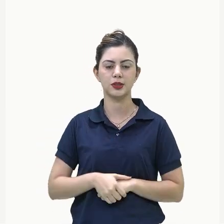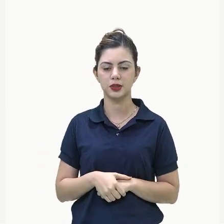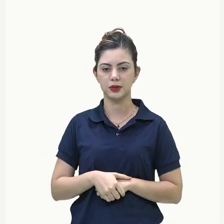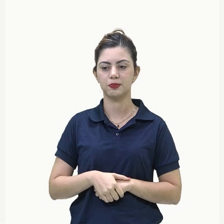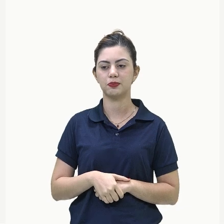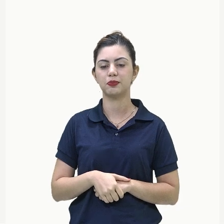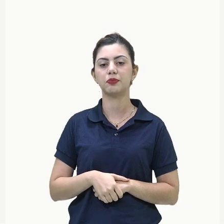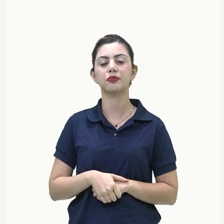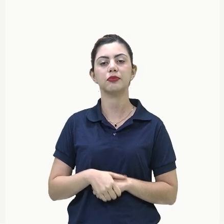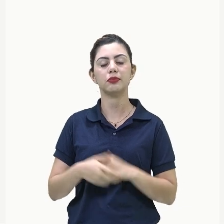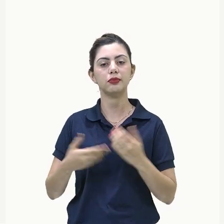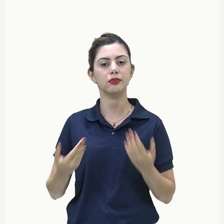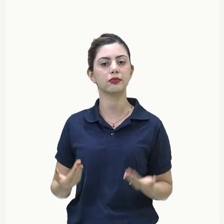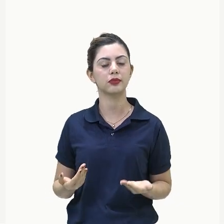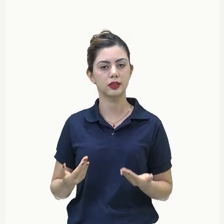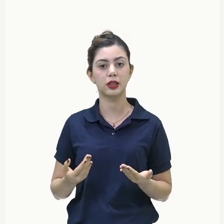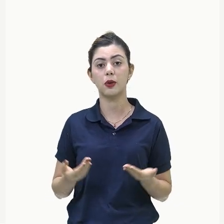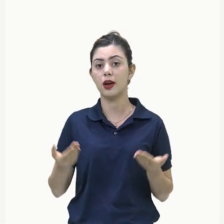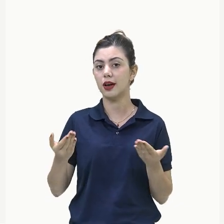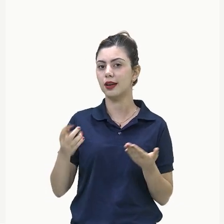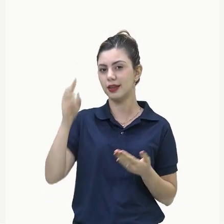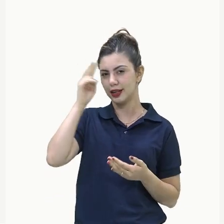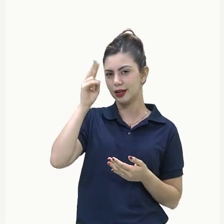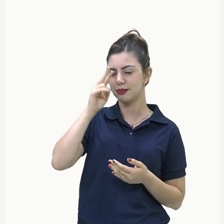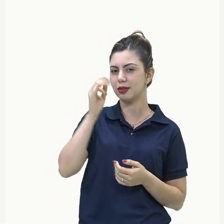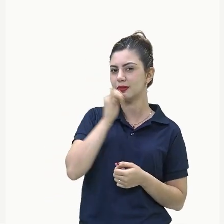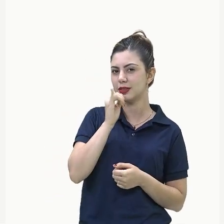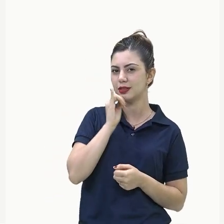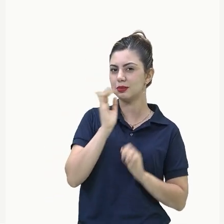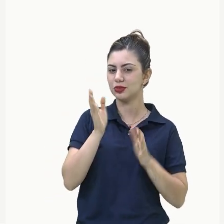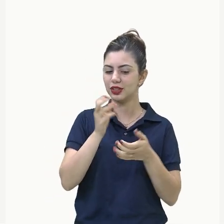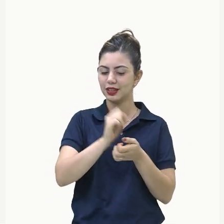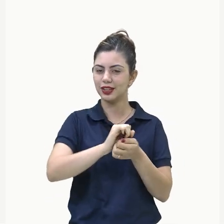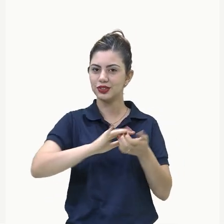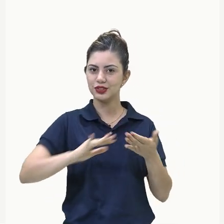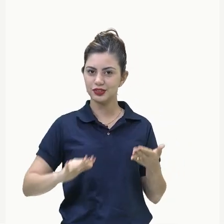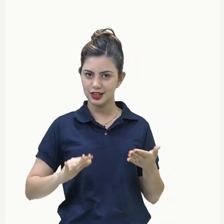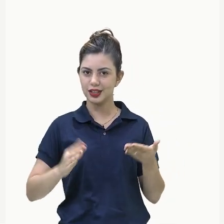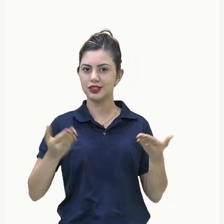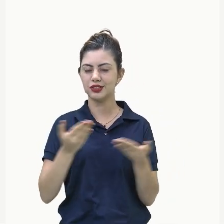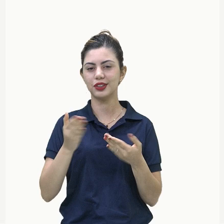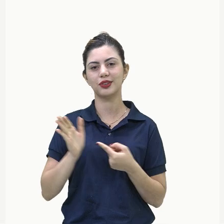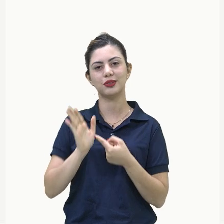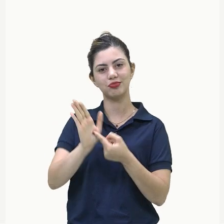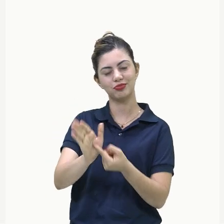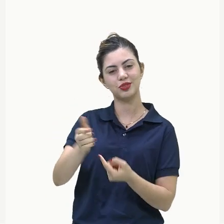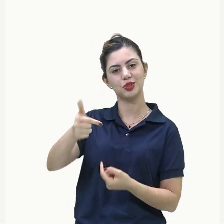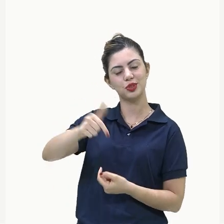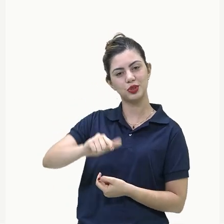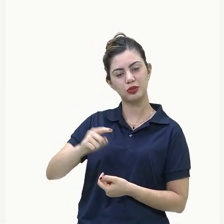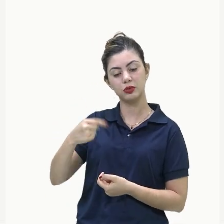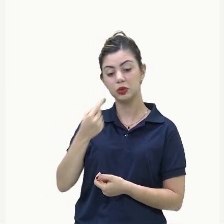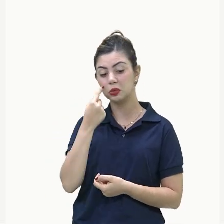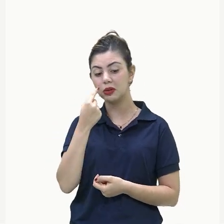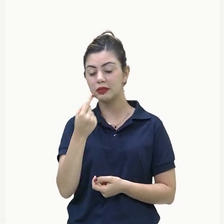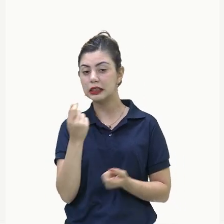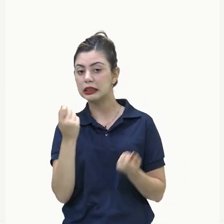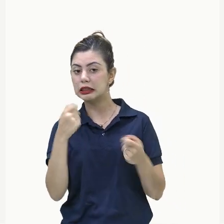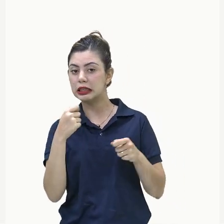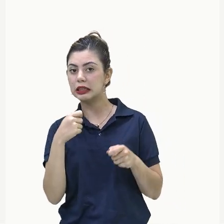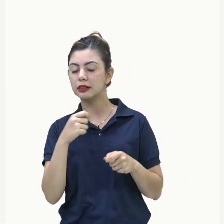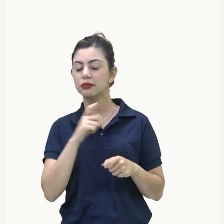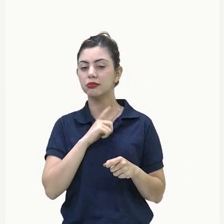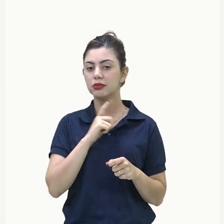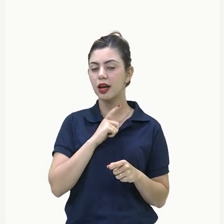resgatar um dos exemplos que nós vimos sobre isso, né? Verificar se eles estão alinhados ou